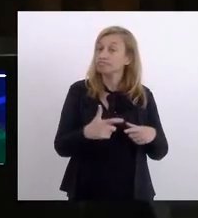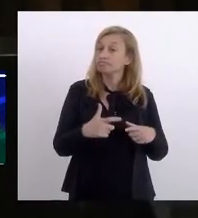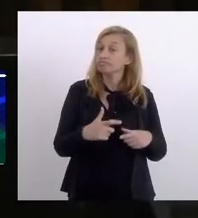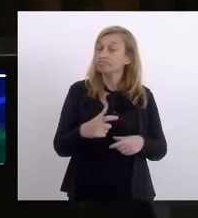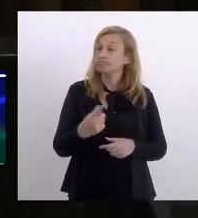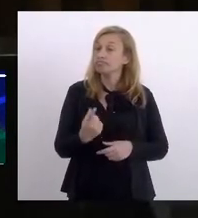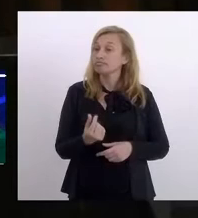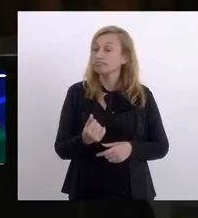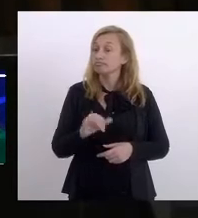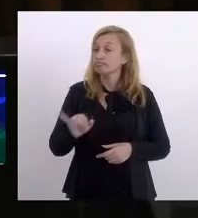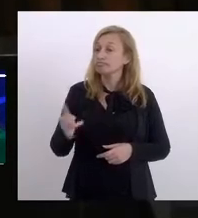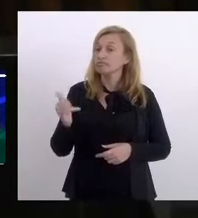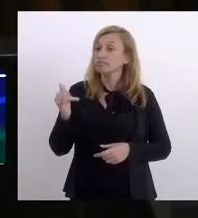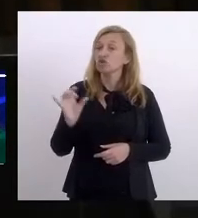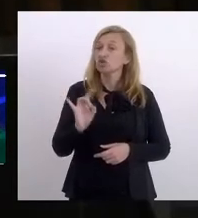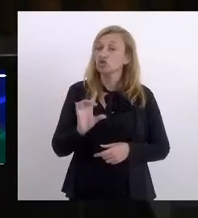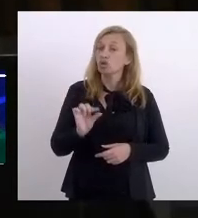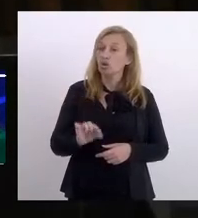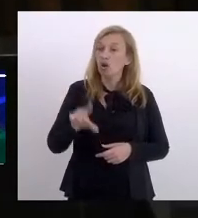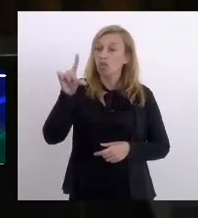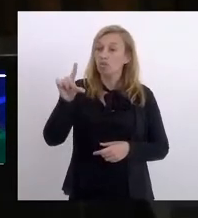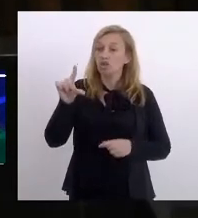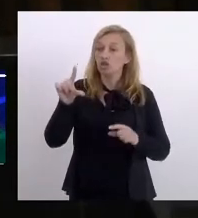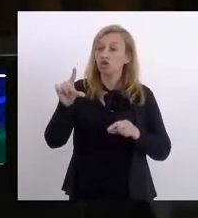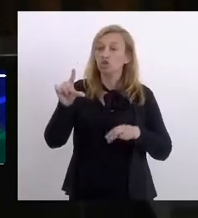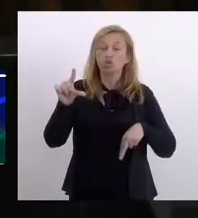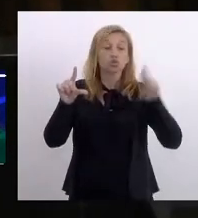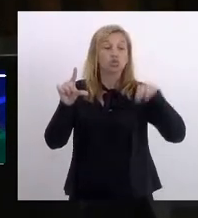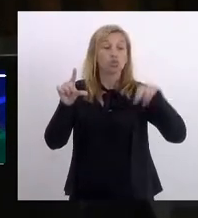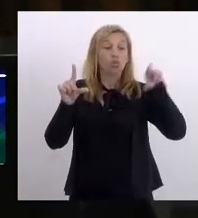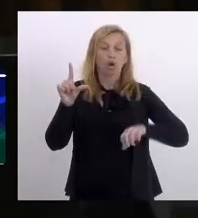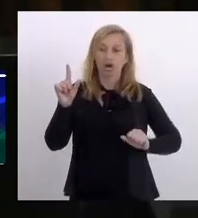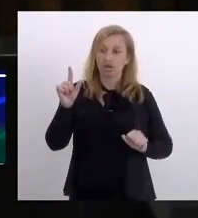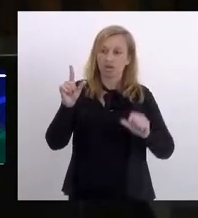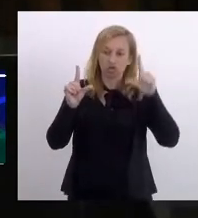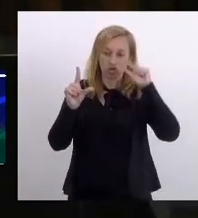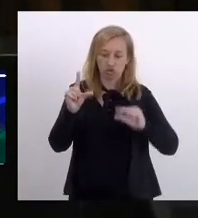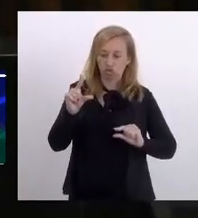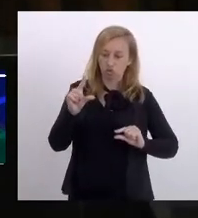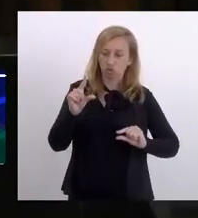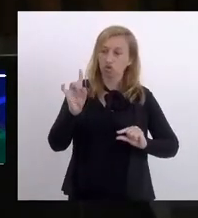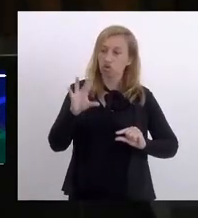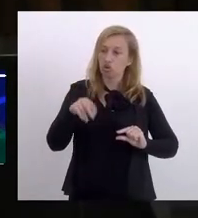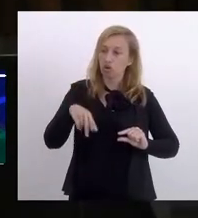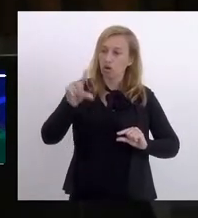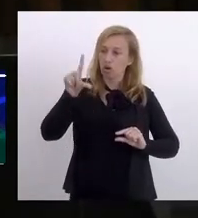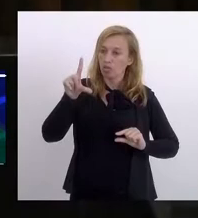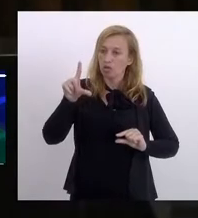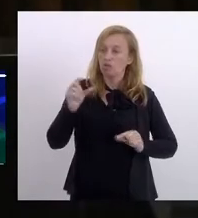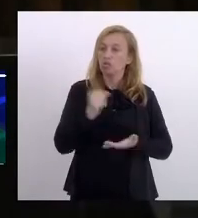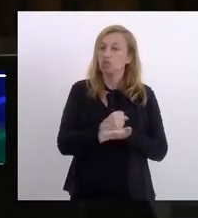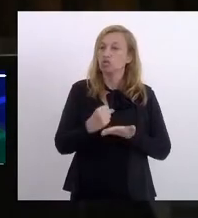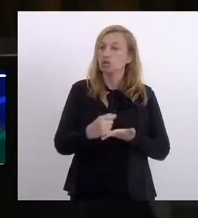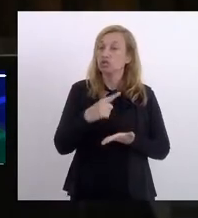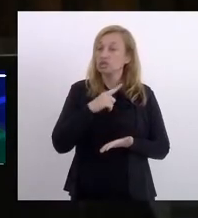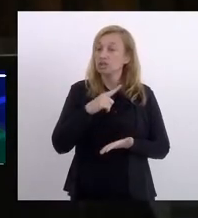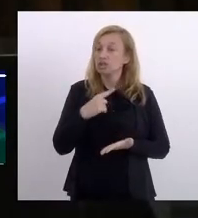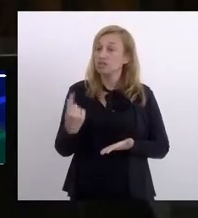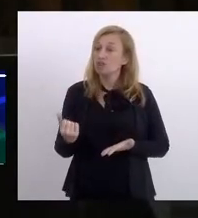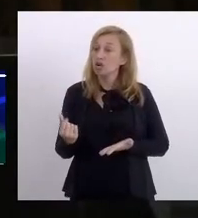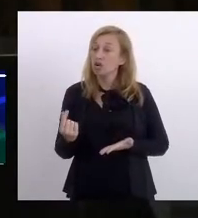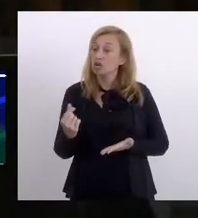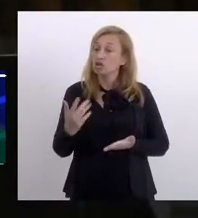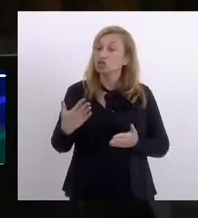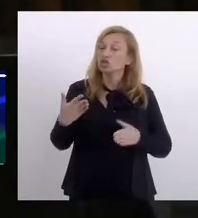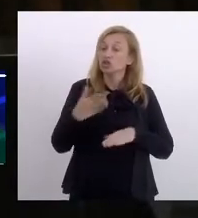juros só pode aumentar, não pode nunca diminuir. Por isso, hoje, esse contrato tem taxas que chegam